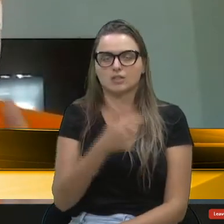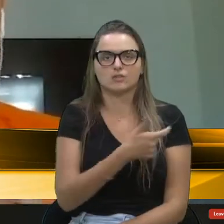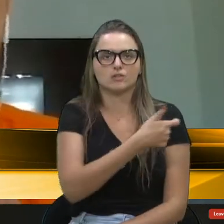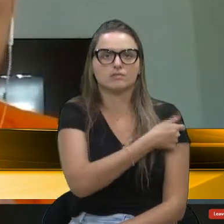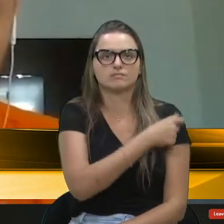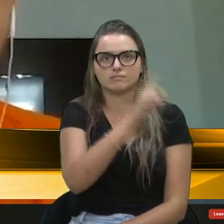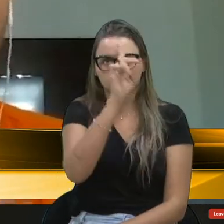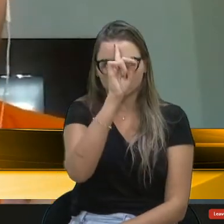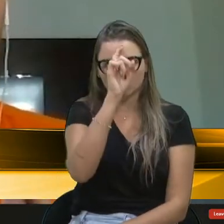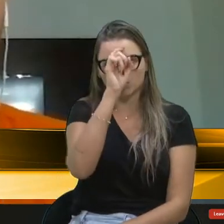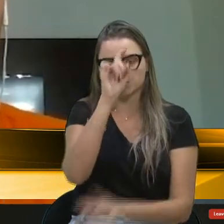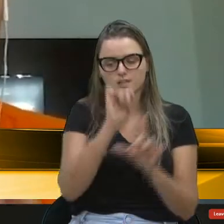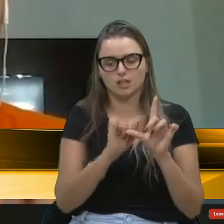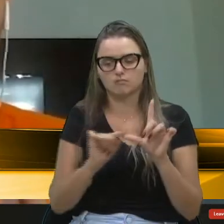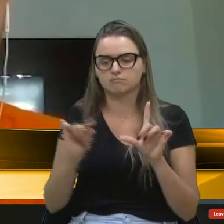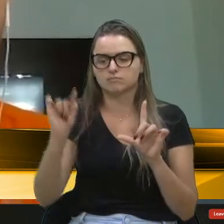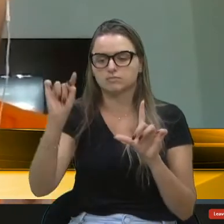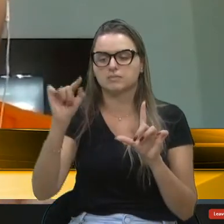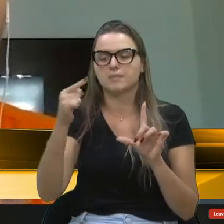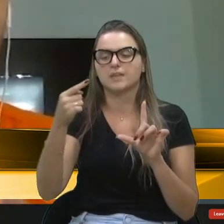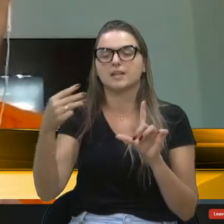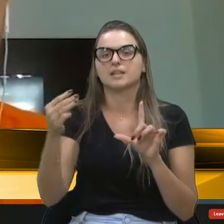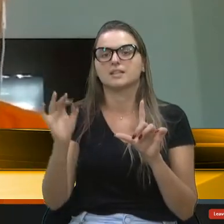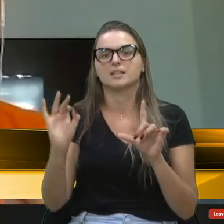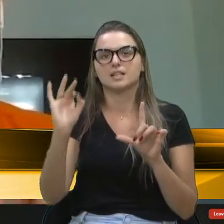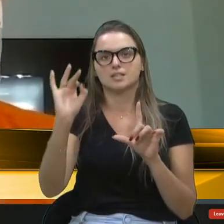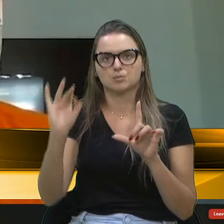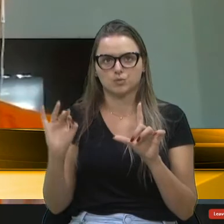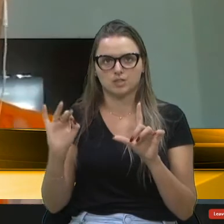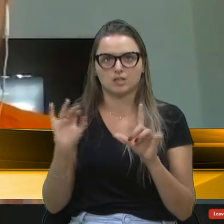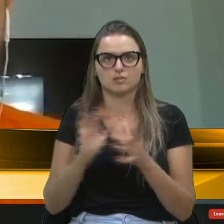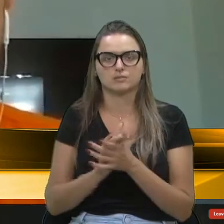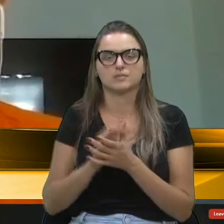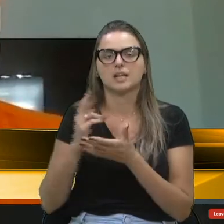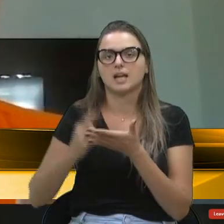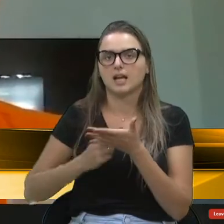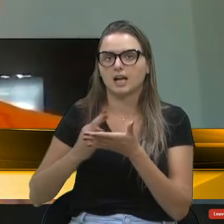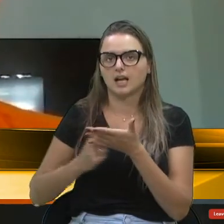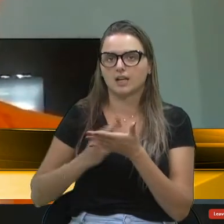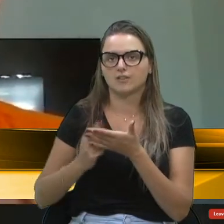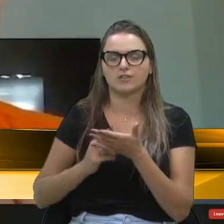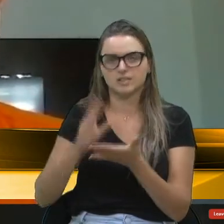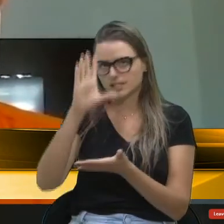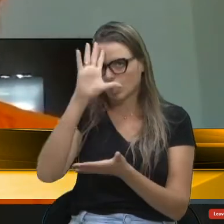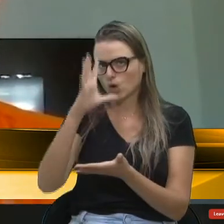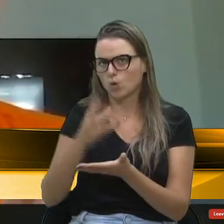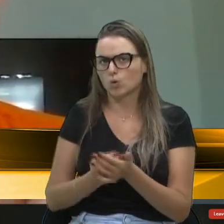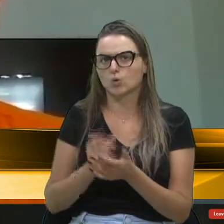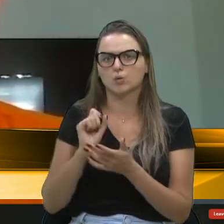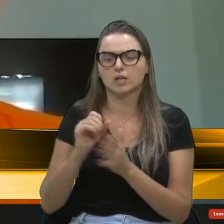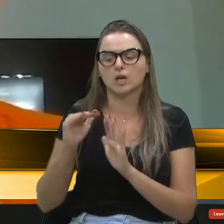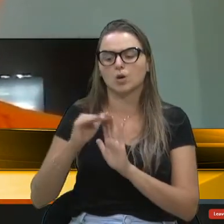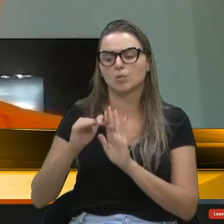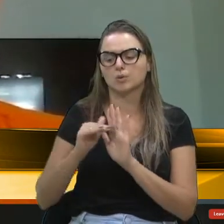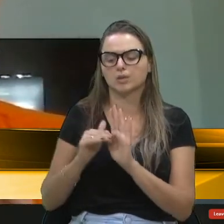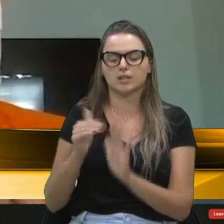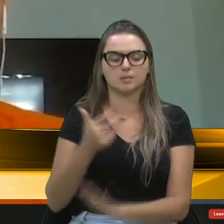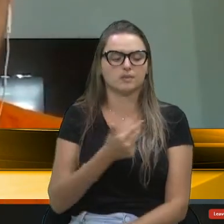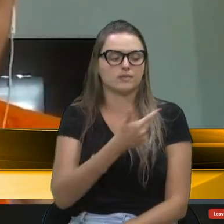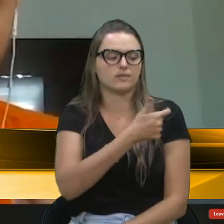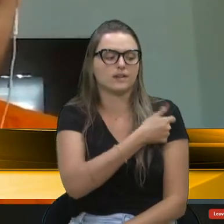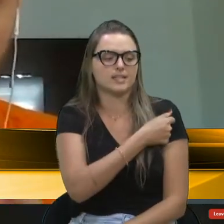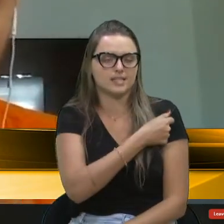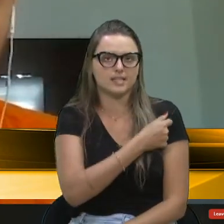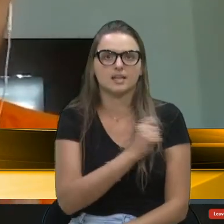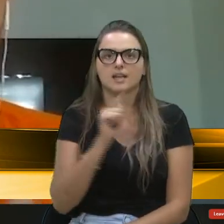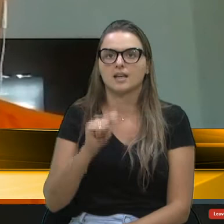hospitalizações cresceram 13% no período. A revista conclui, o programa de vacinação, ao invés do lockdown, é a